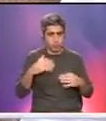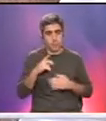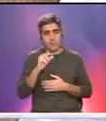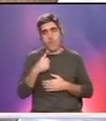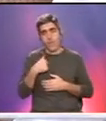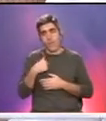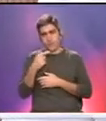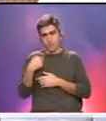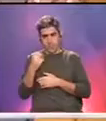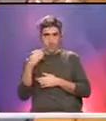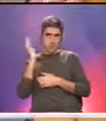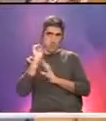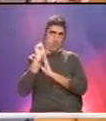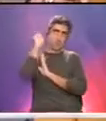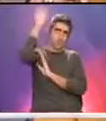Nossa Senhora.